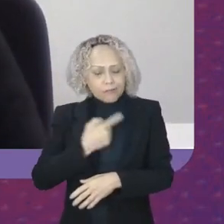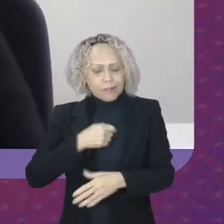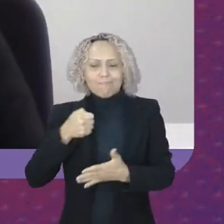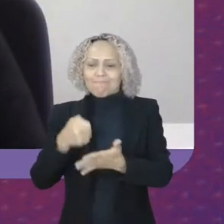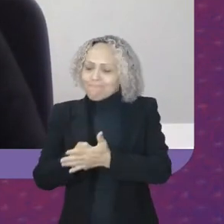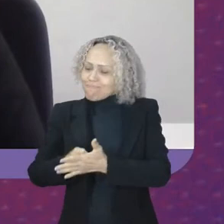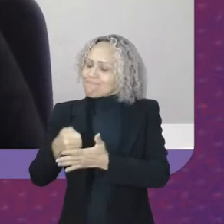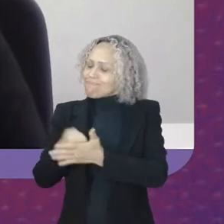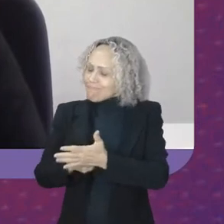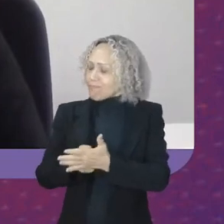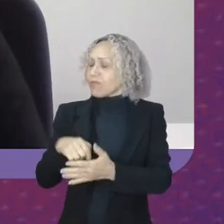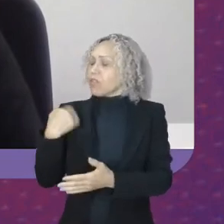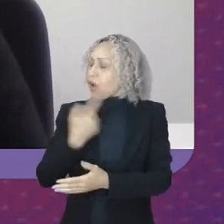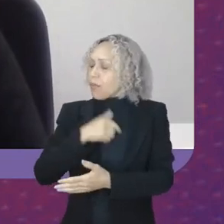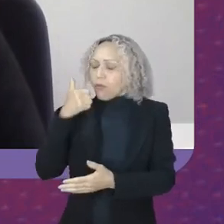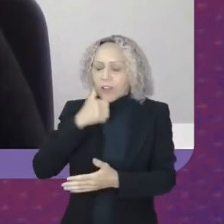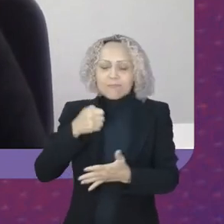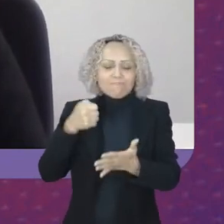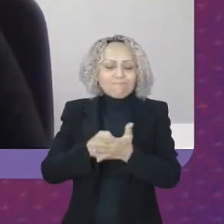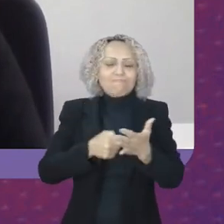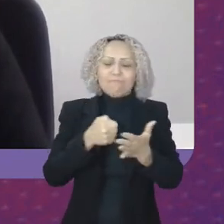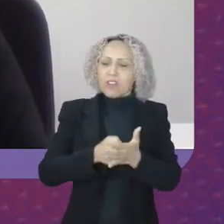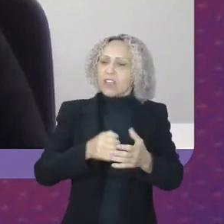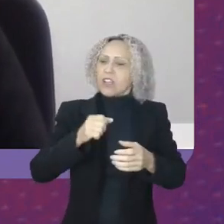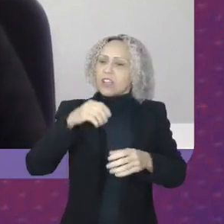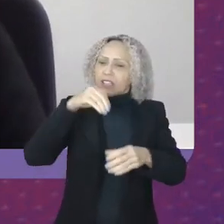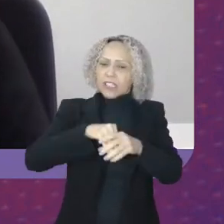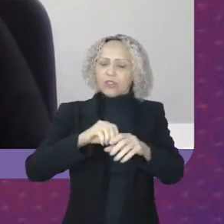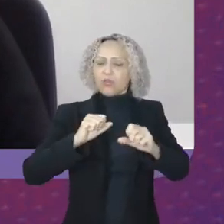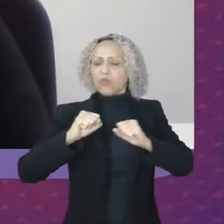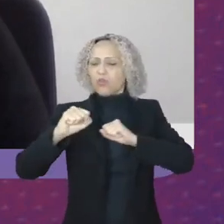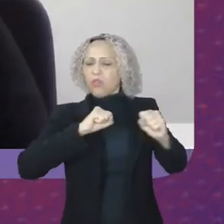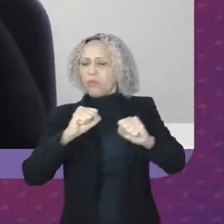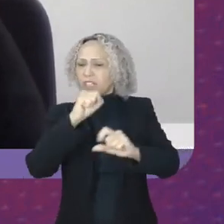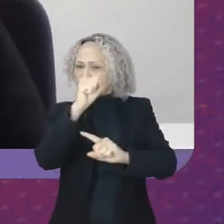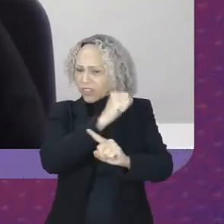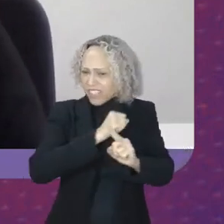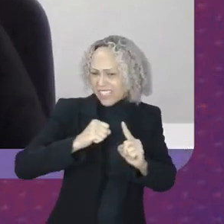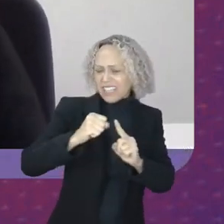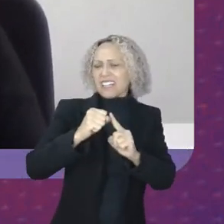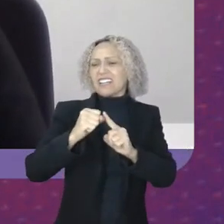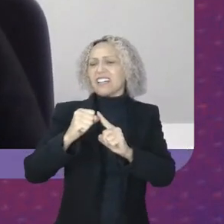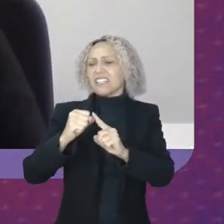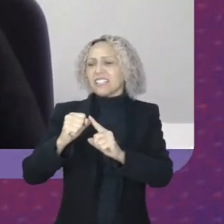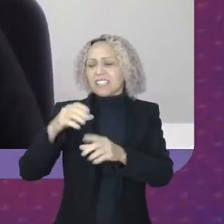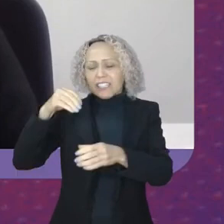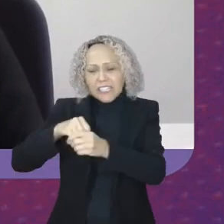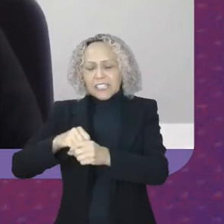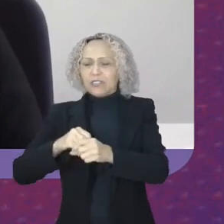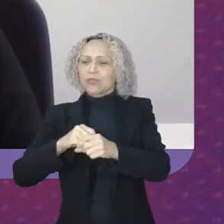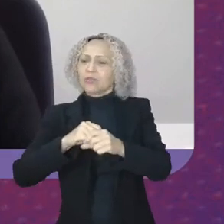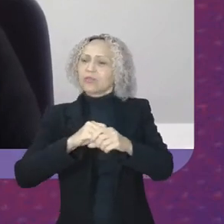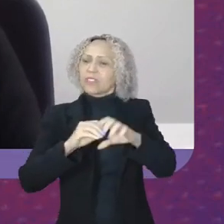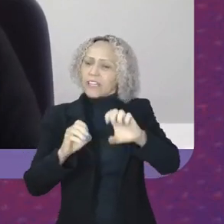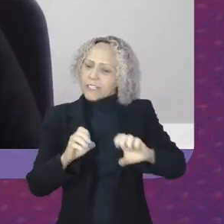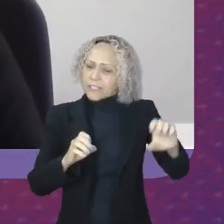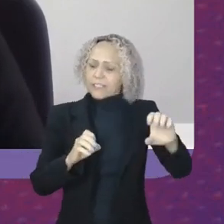sociais, nos partidos de esquerda, buscando essa conquista enorme para